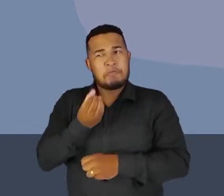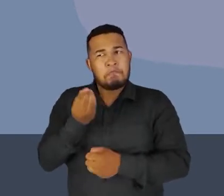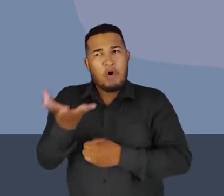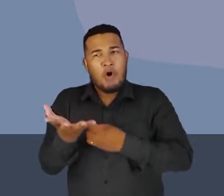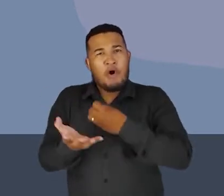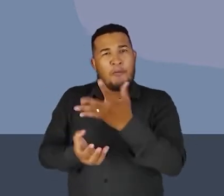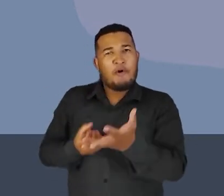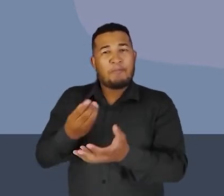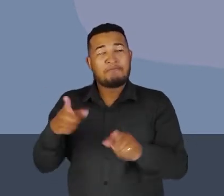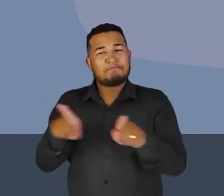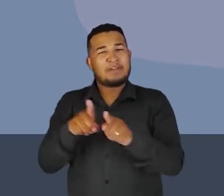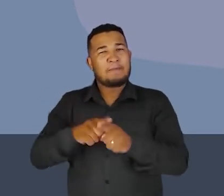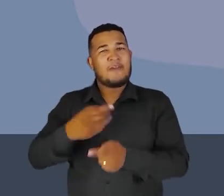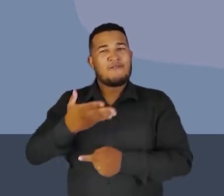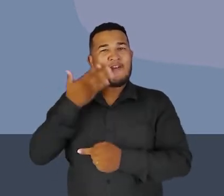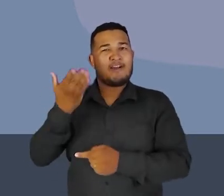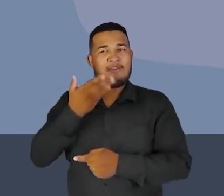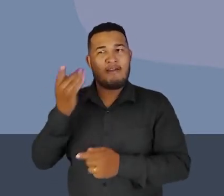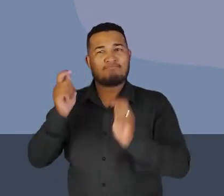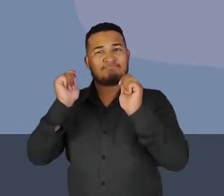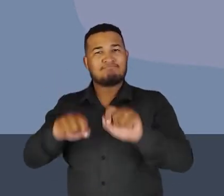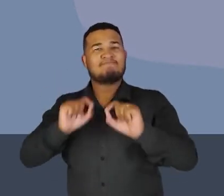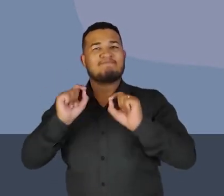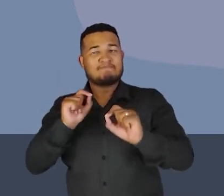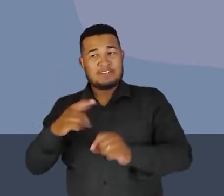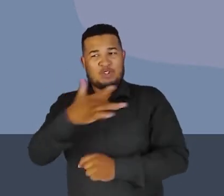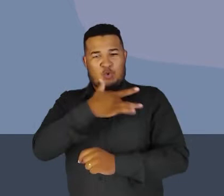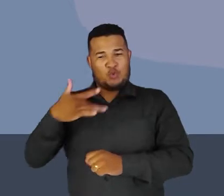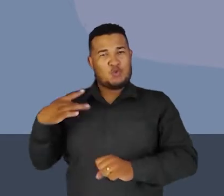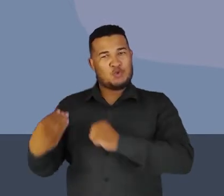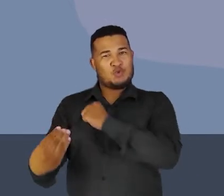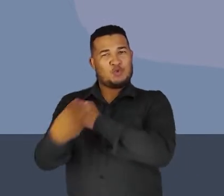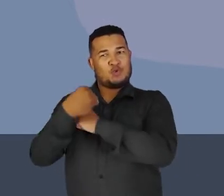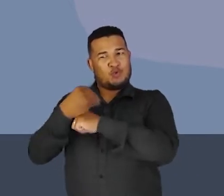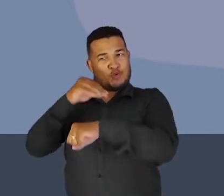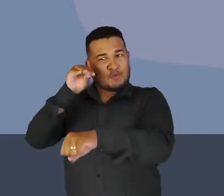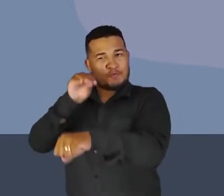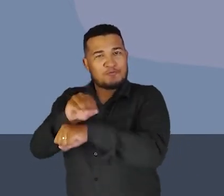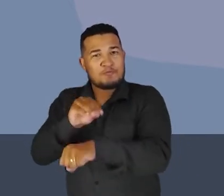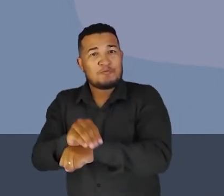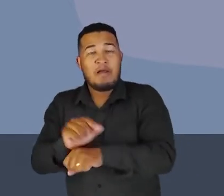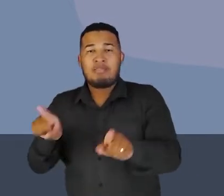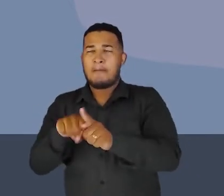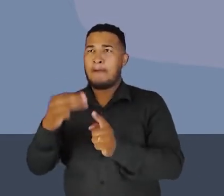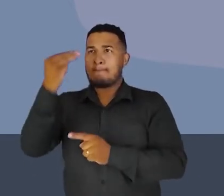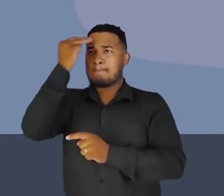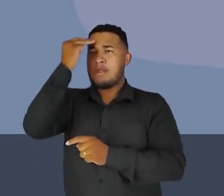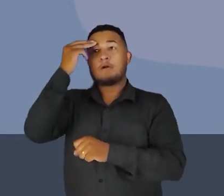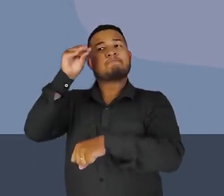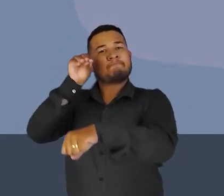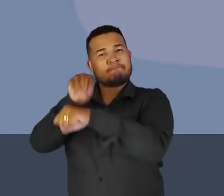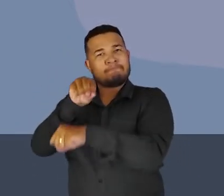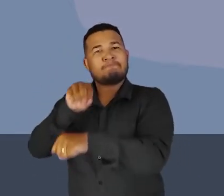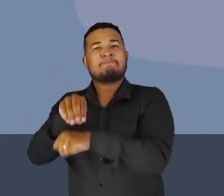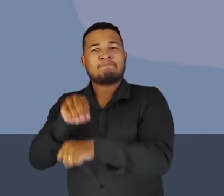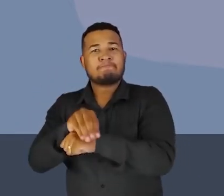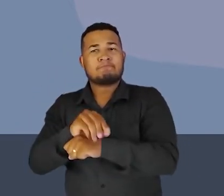e facilidades para a preservação de sua saúde física e mental e